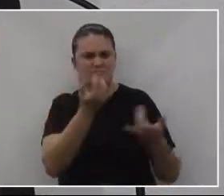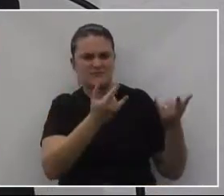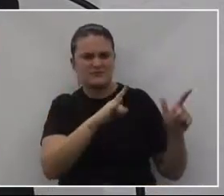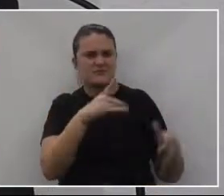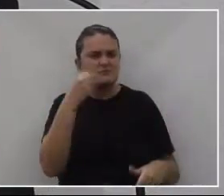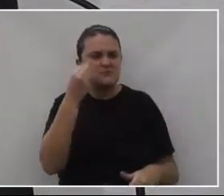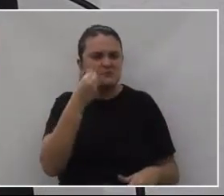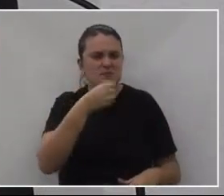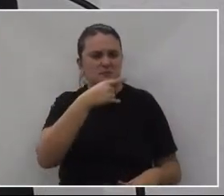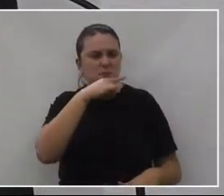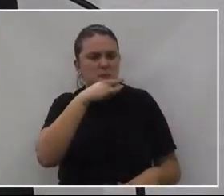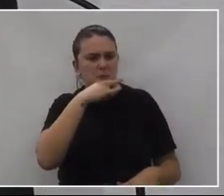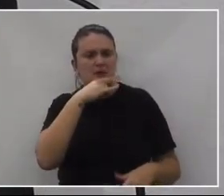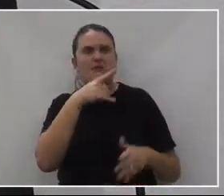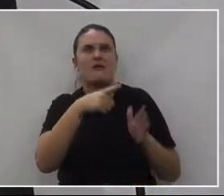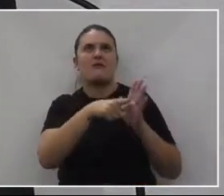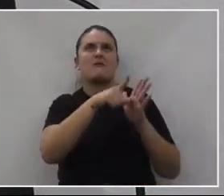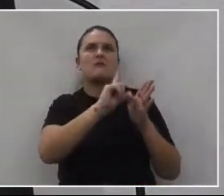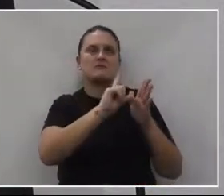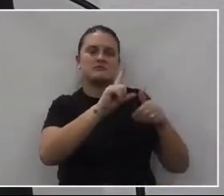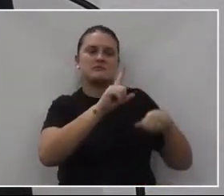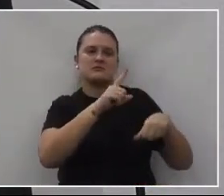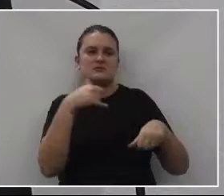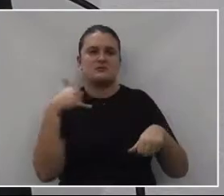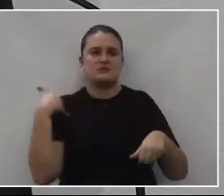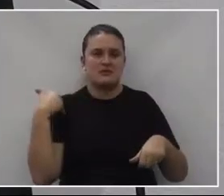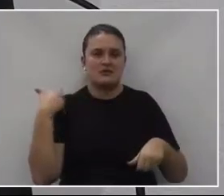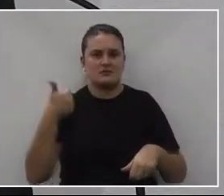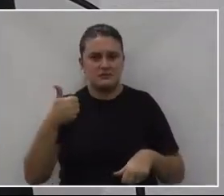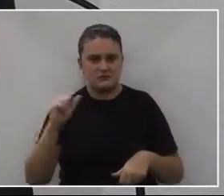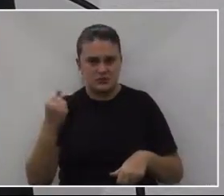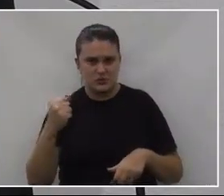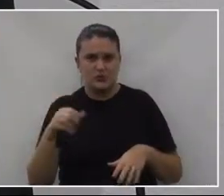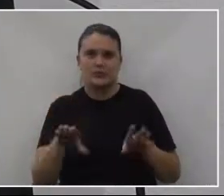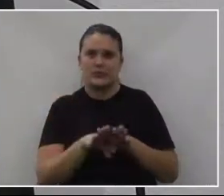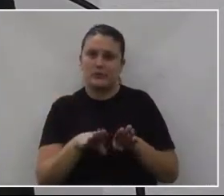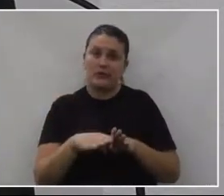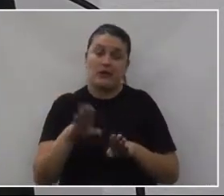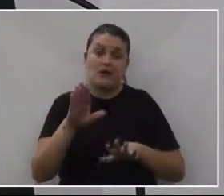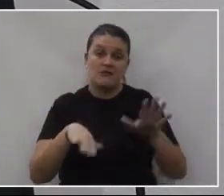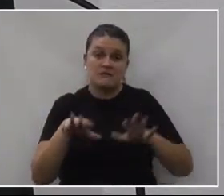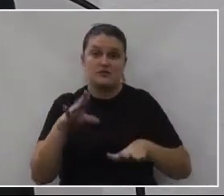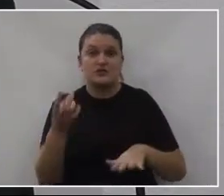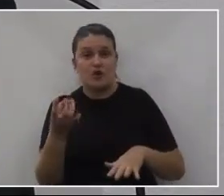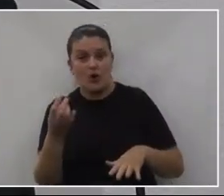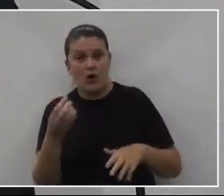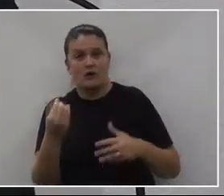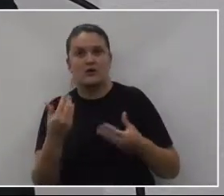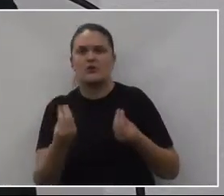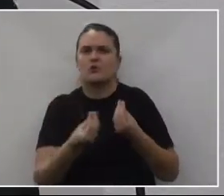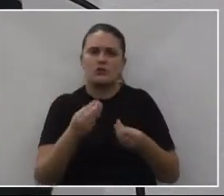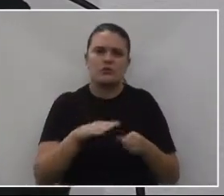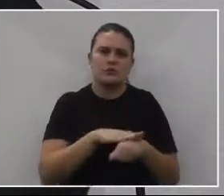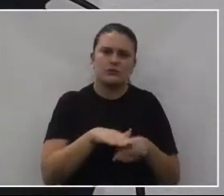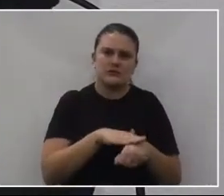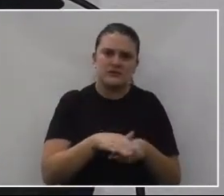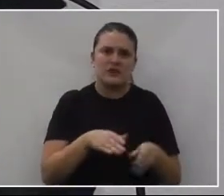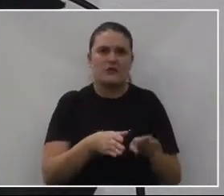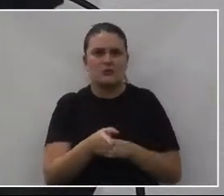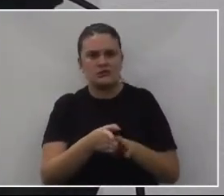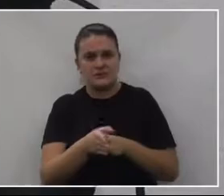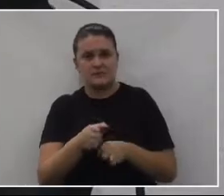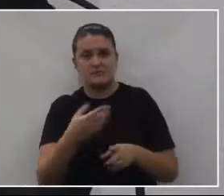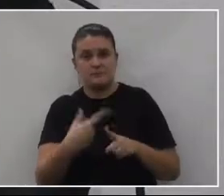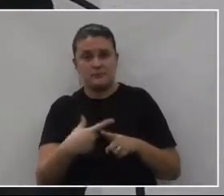muitas vezes, fazer um uso abusivo já muito cedo também. E, acima de tudo, criar também um canal de contato, de diálogo, que é o segundo pedido que o público